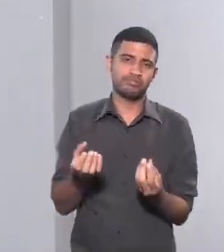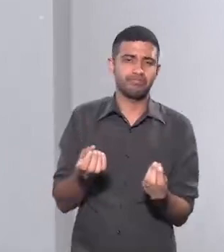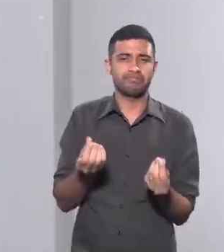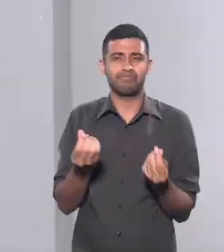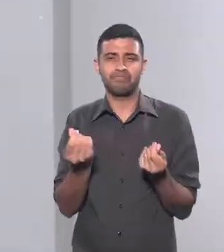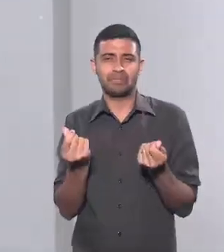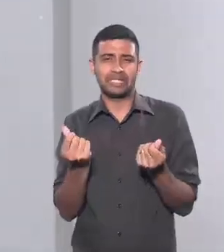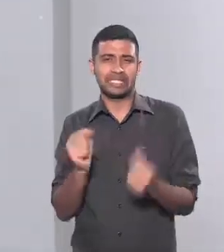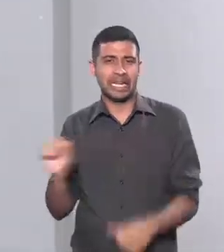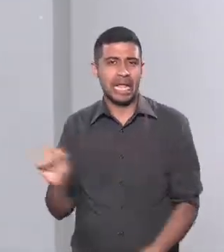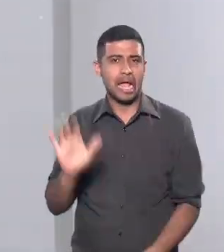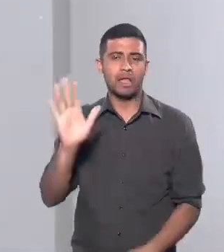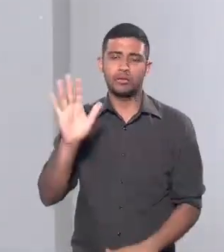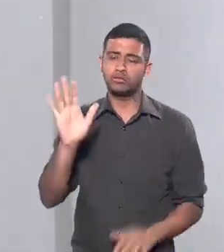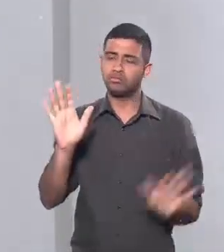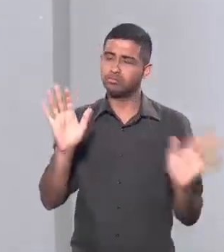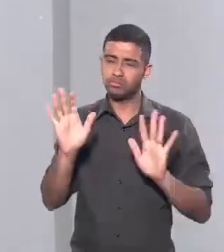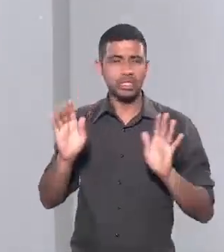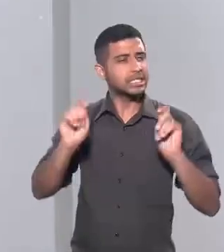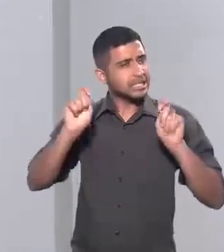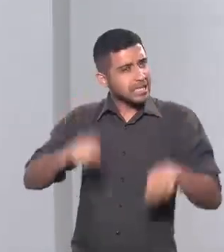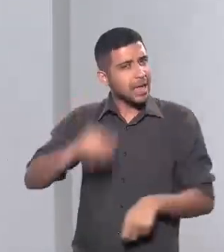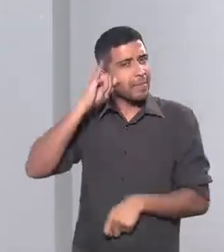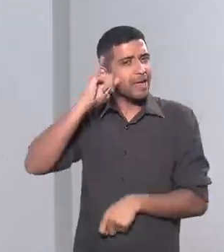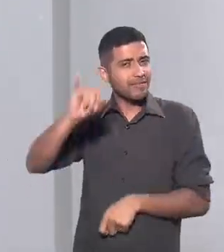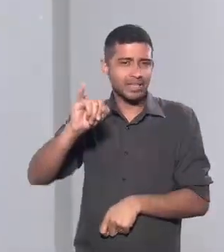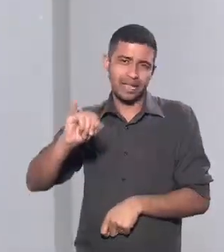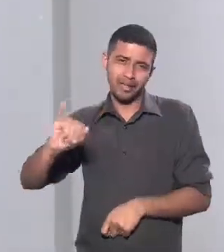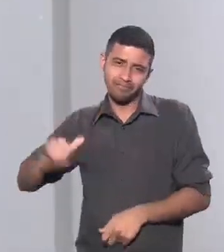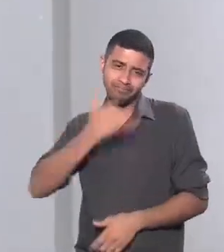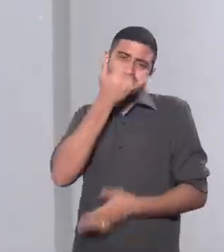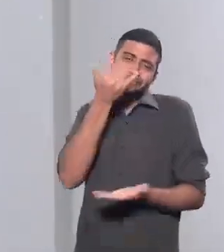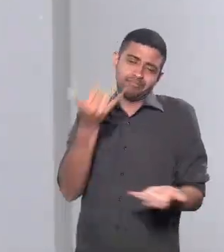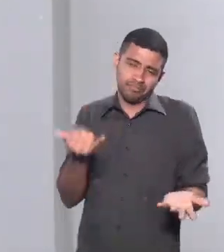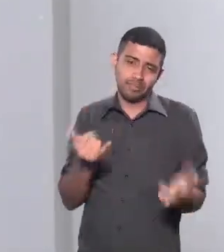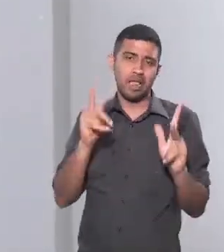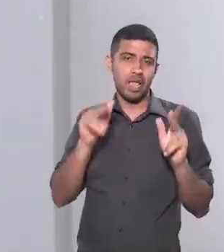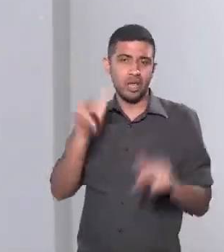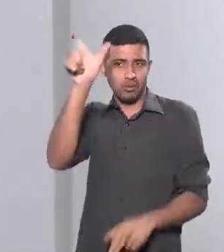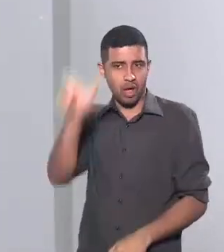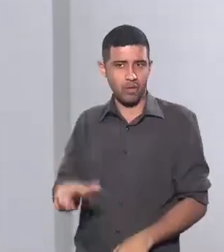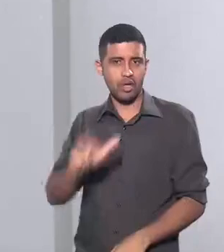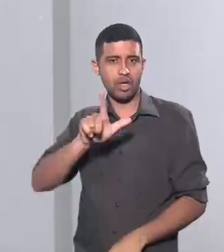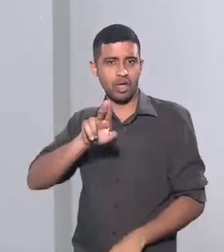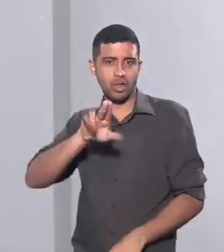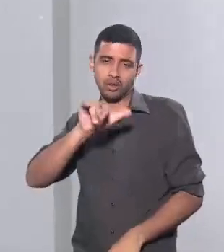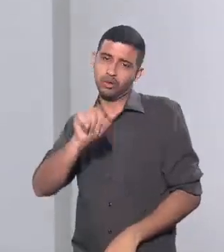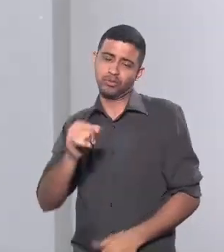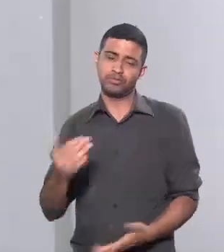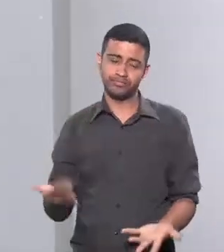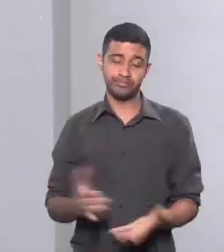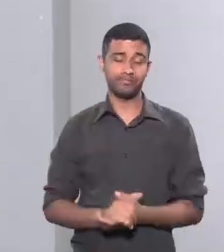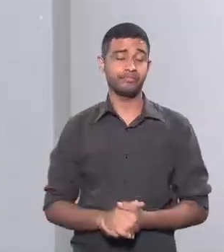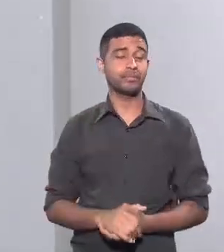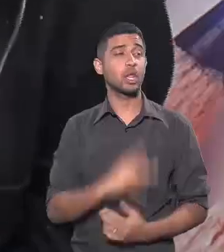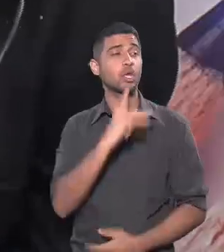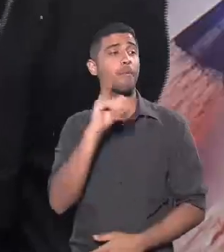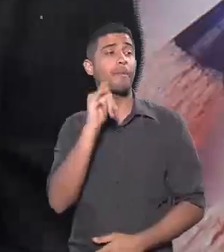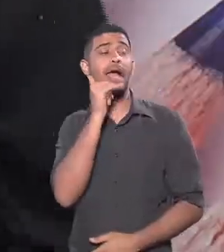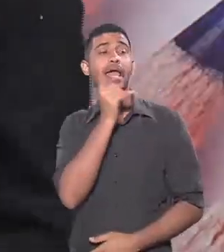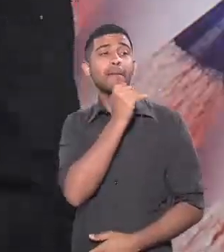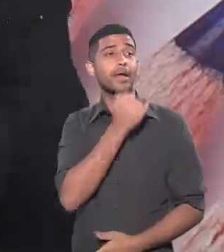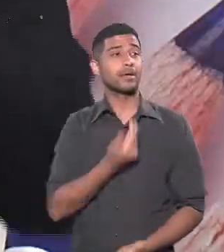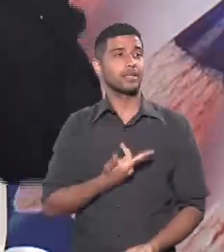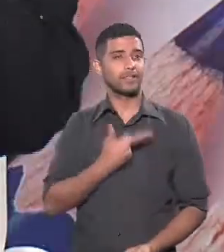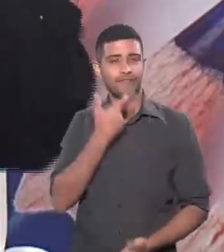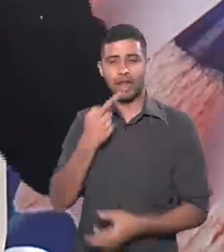ser dos maiores, vai evitar tragédias, como aqui aconteceu com o menino Lucas. E os pais, por